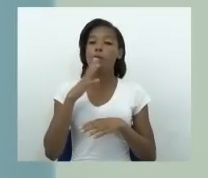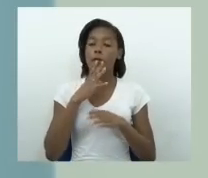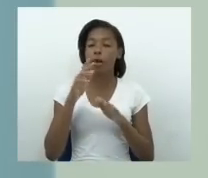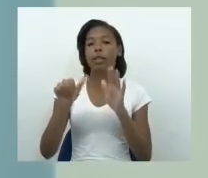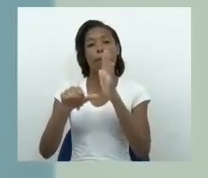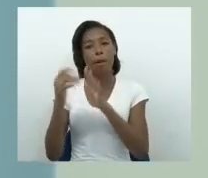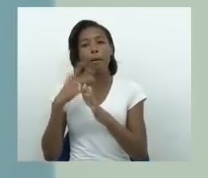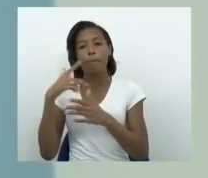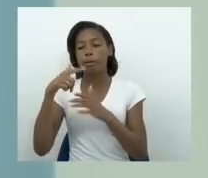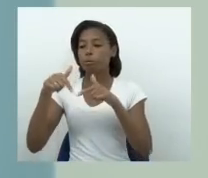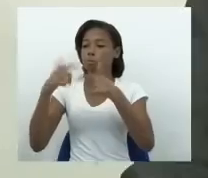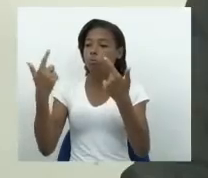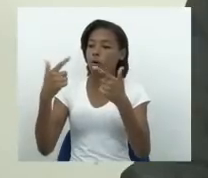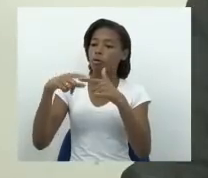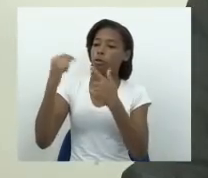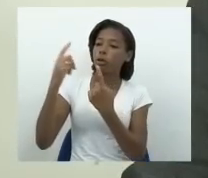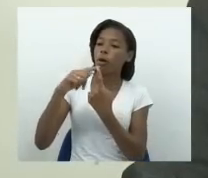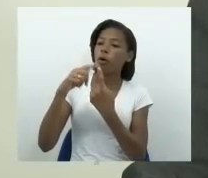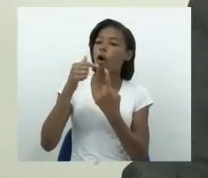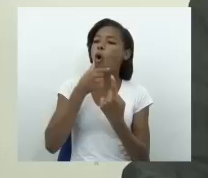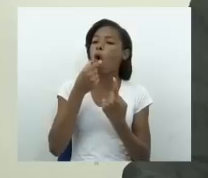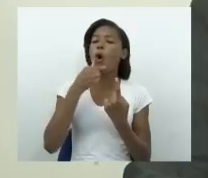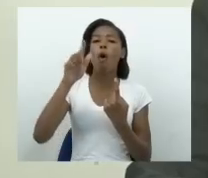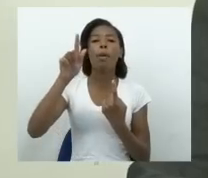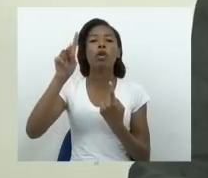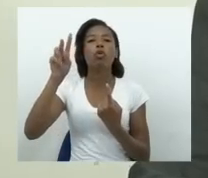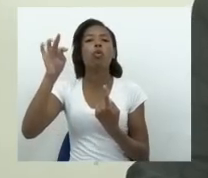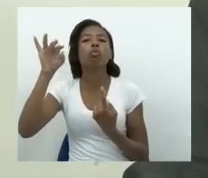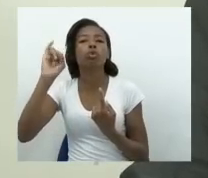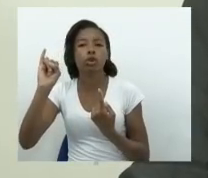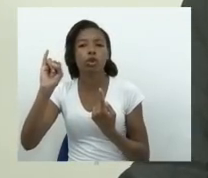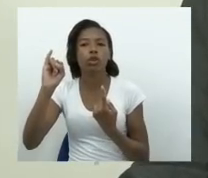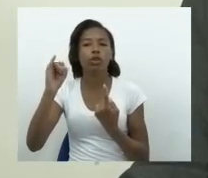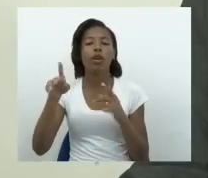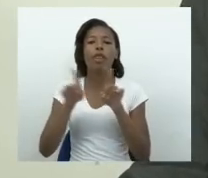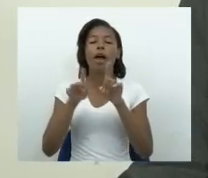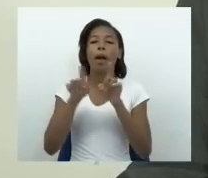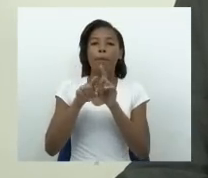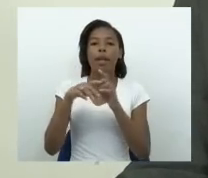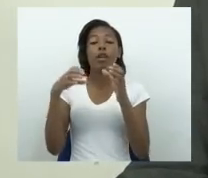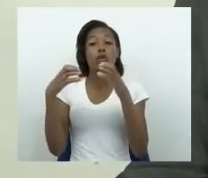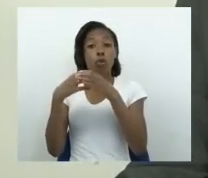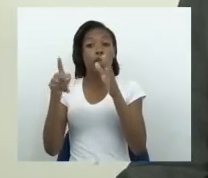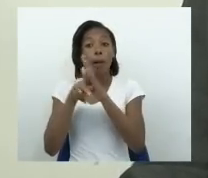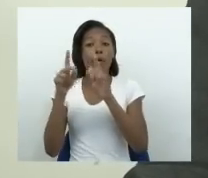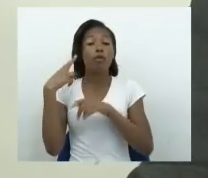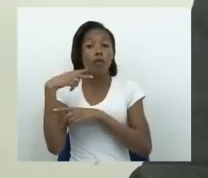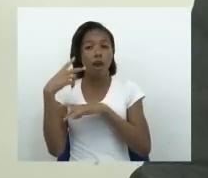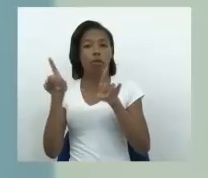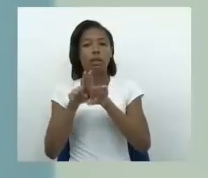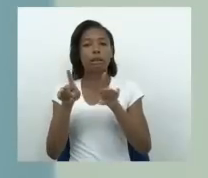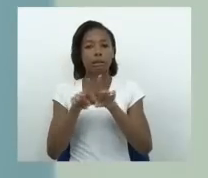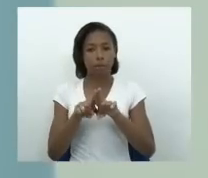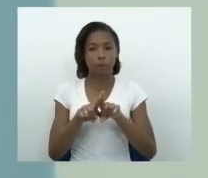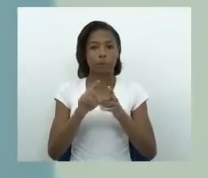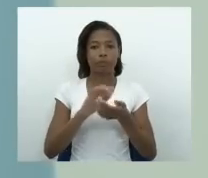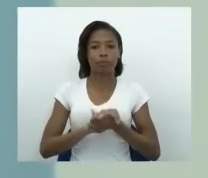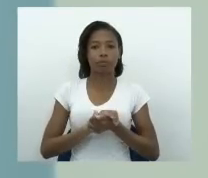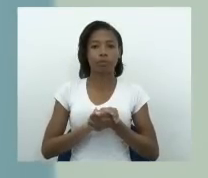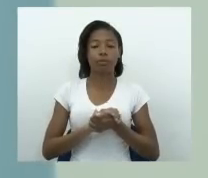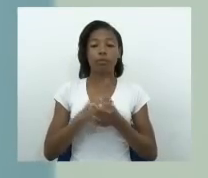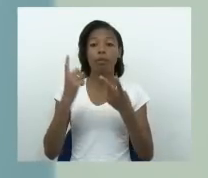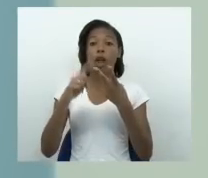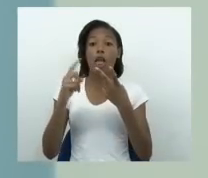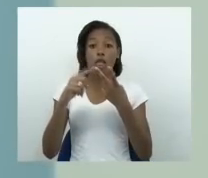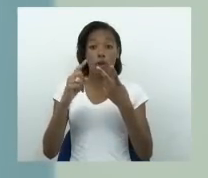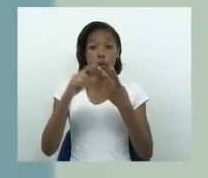sorteio definida, eu tenho aqui, primeiramente, Guti, candidato do PSB e da coligação de Guarulhos por Guarulhos. Na posição